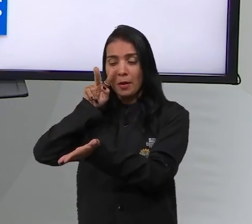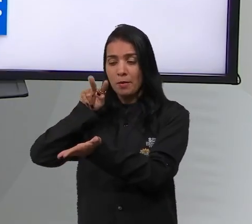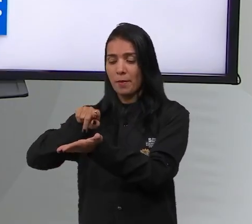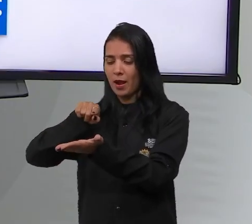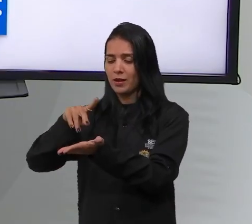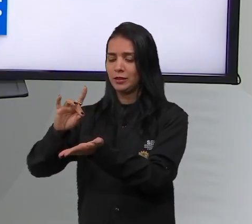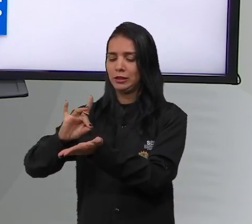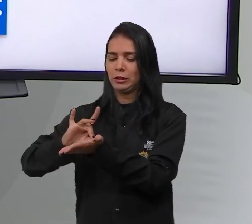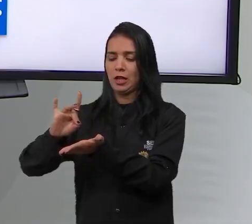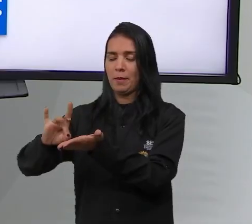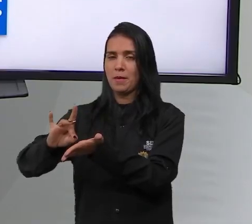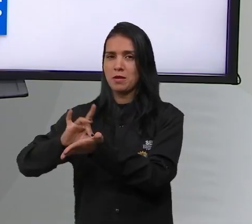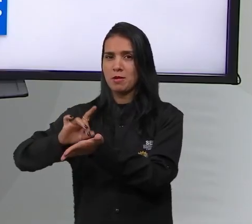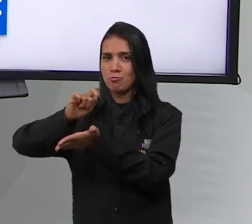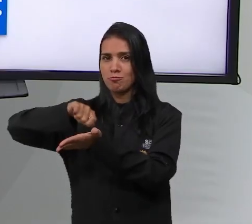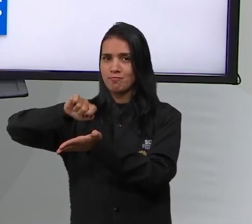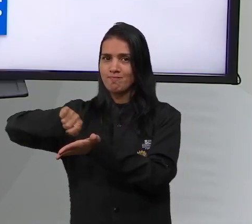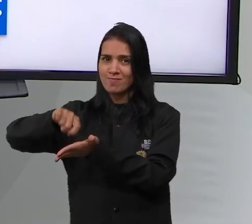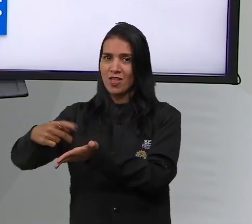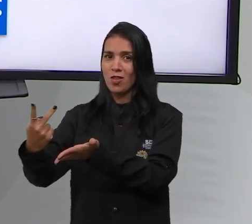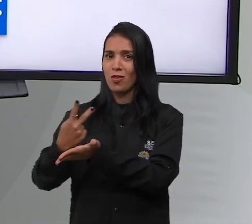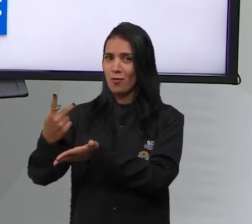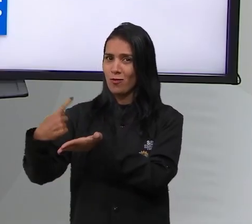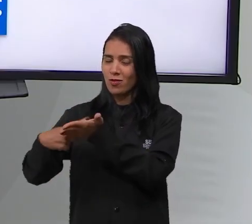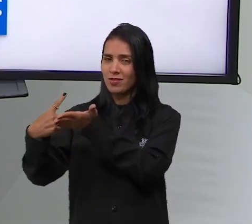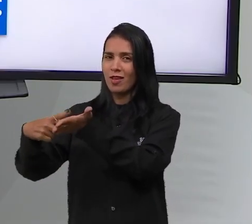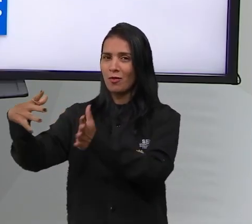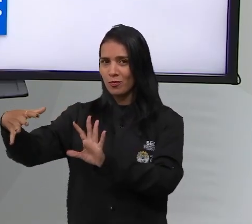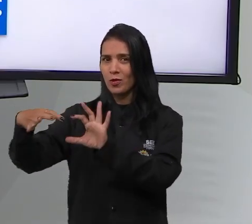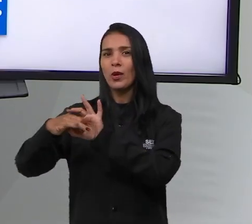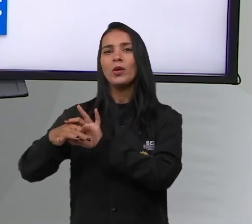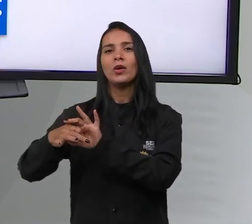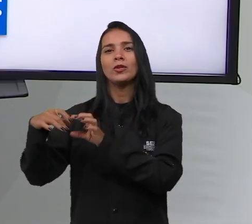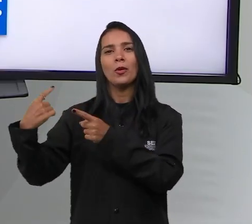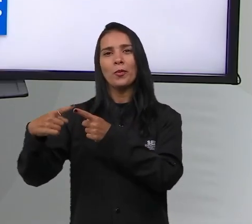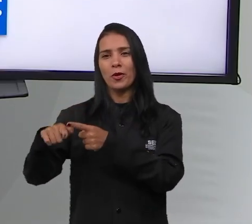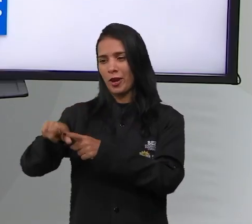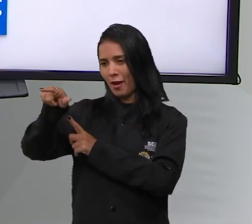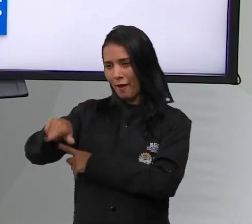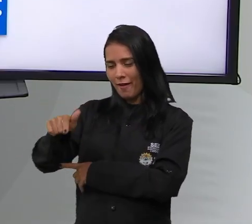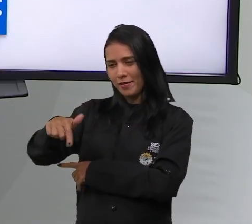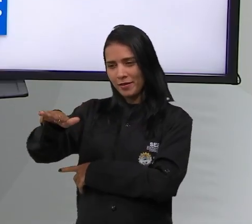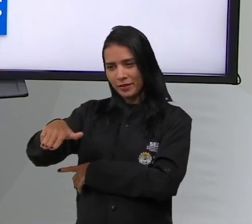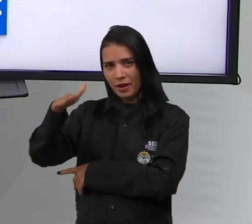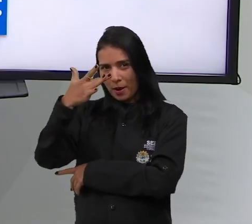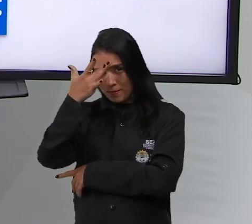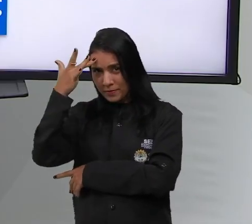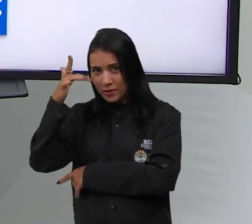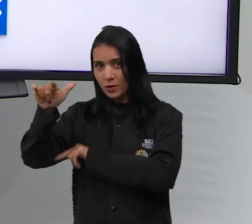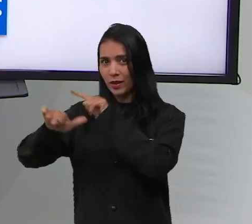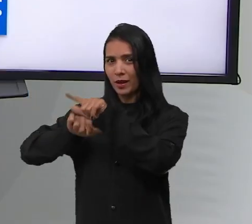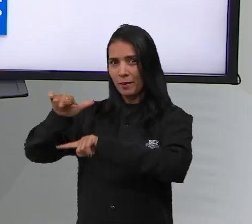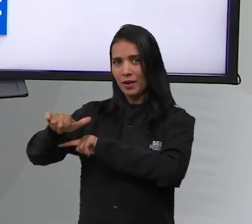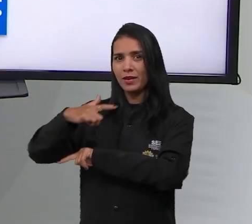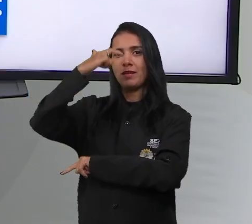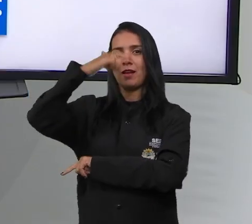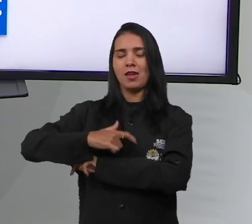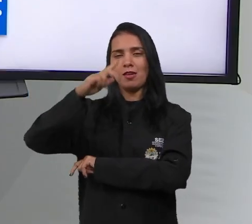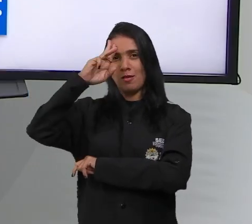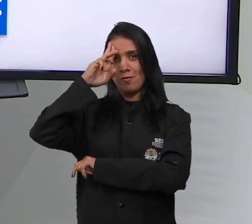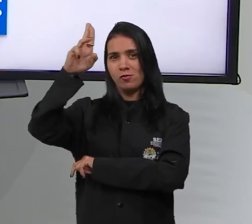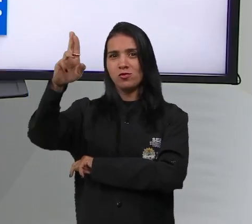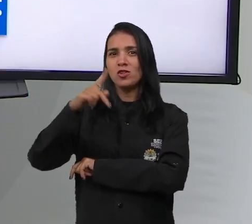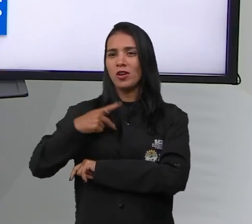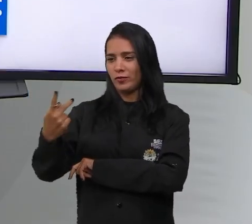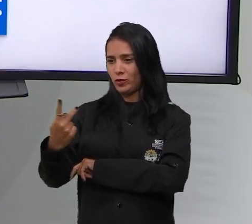firmado, a exemplo de um contrato de trabalho, entre alguém que está empregando e alguém que está na